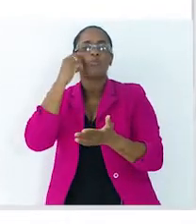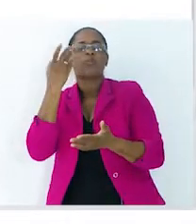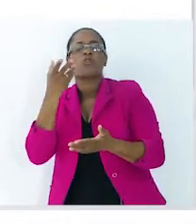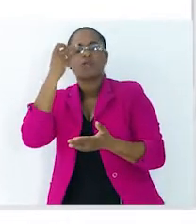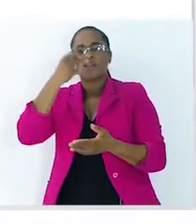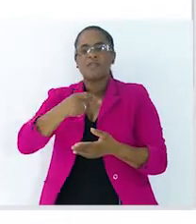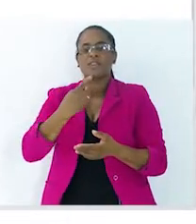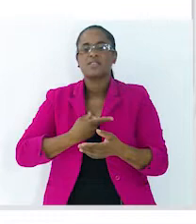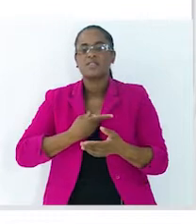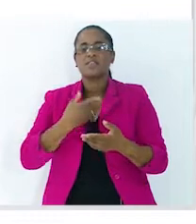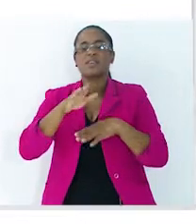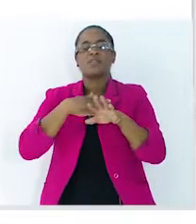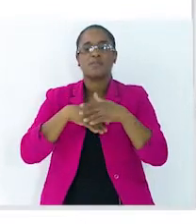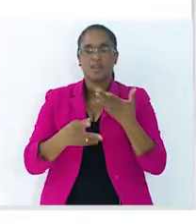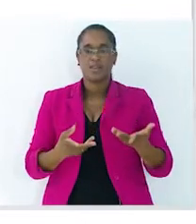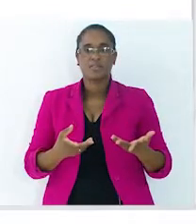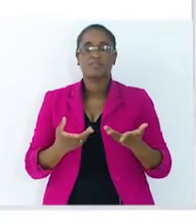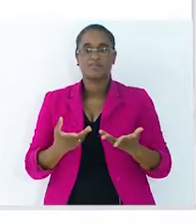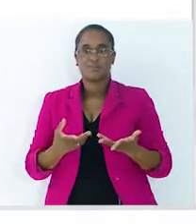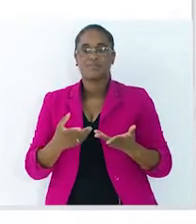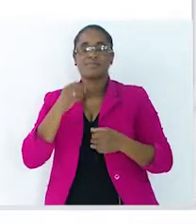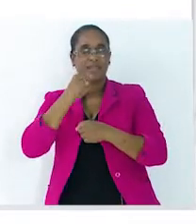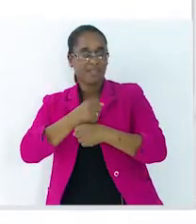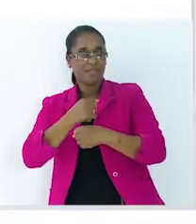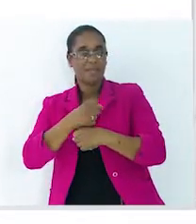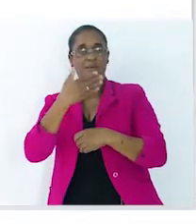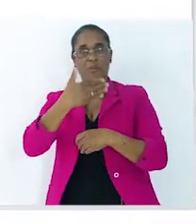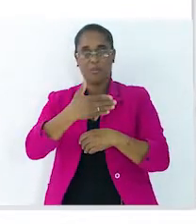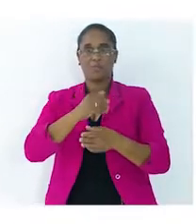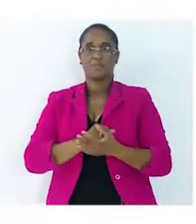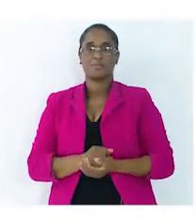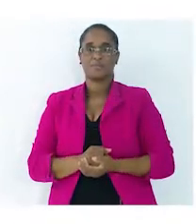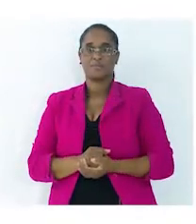vai ser realizada a tarefa 1?